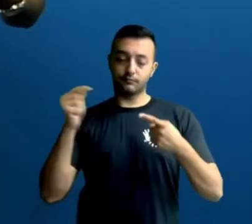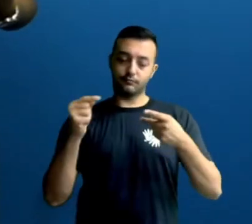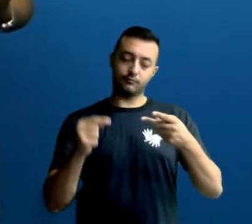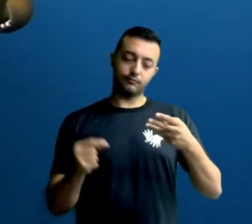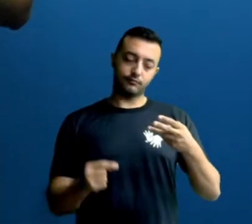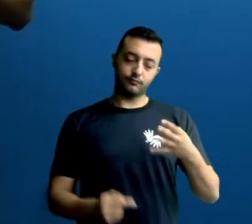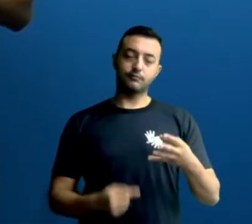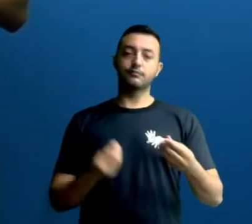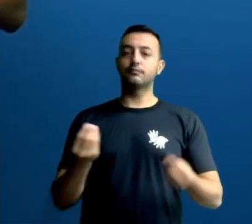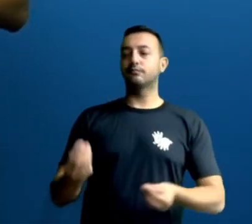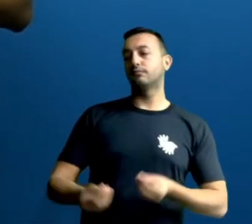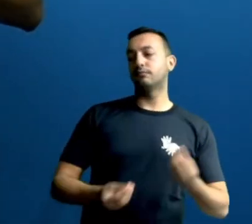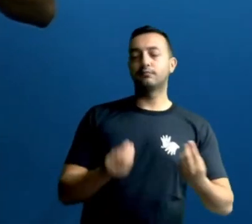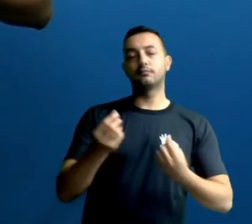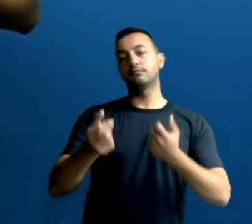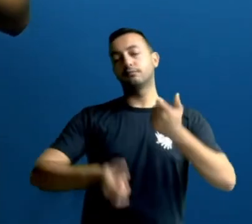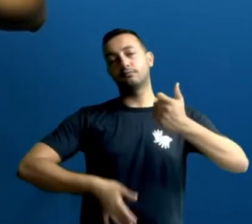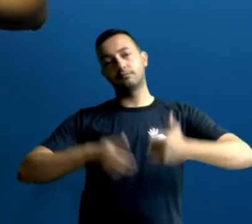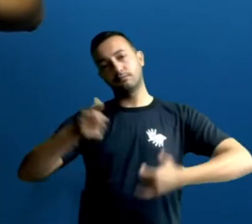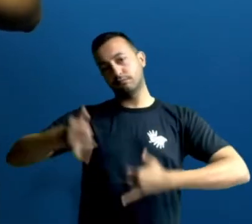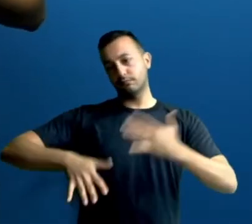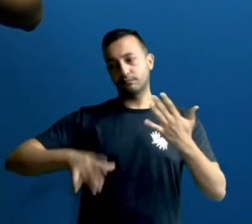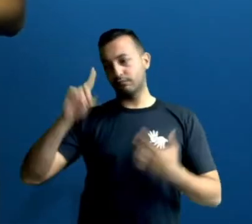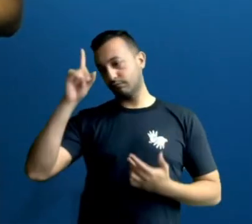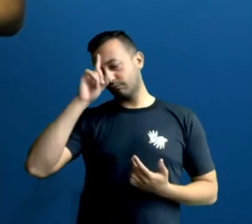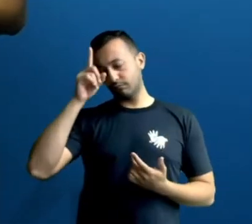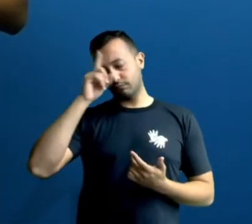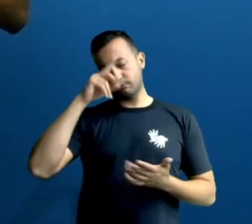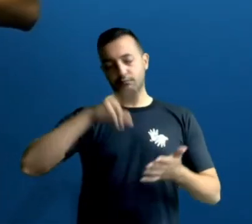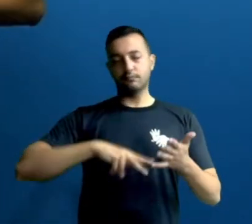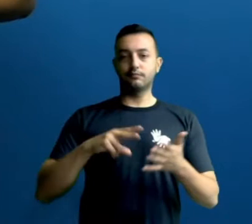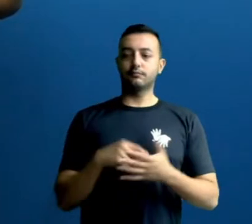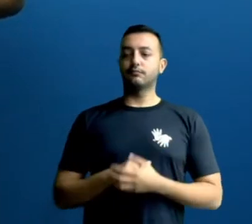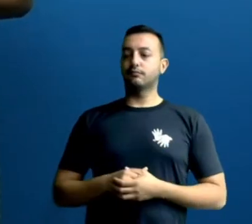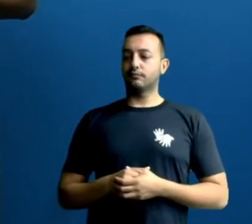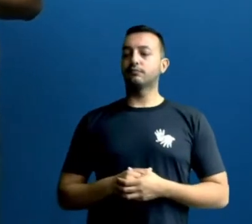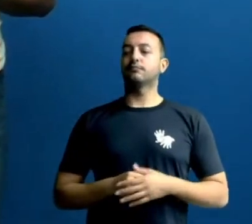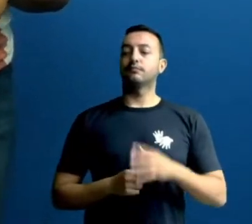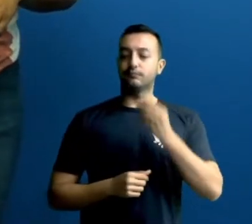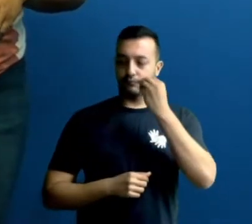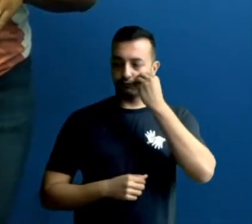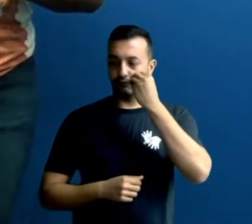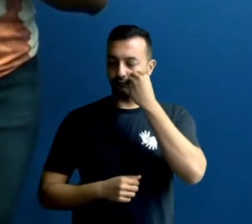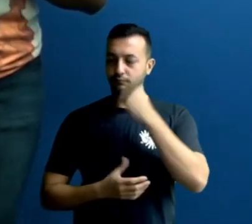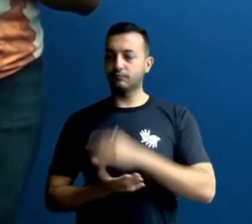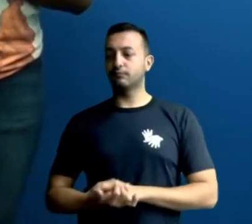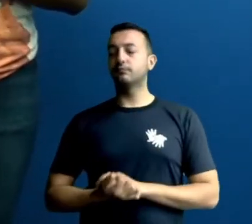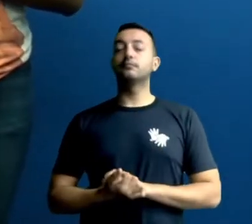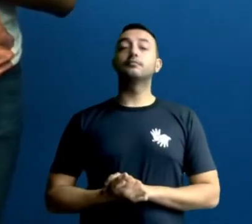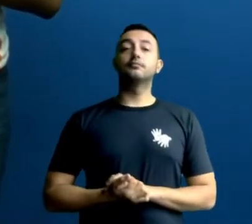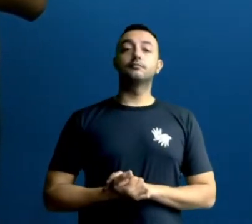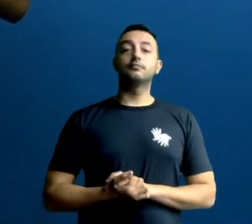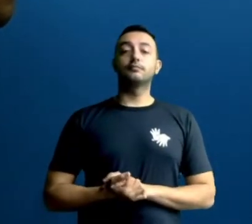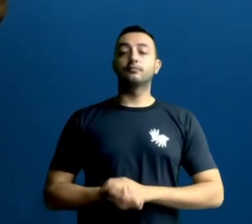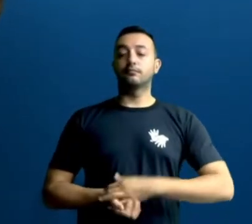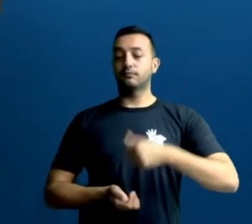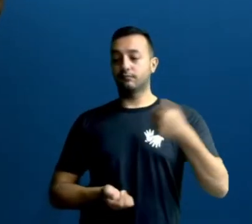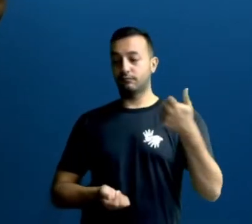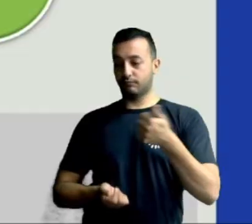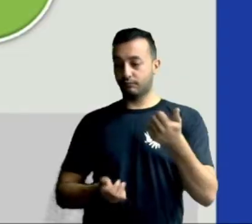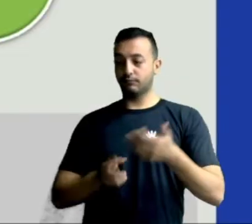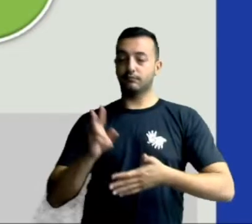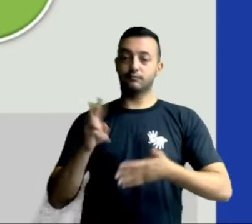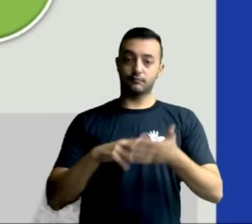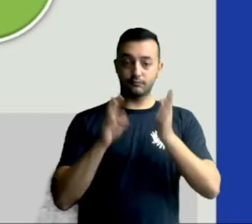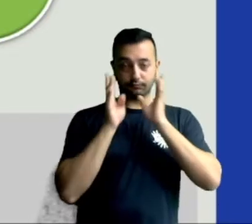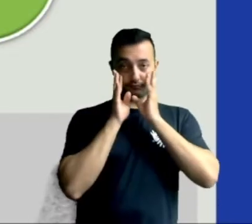que quer dizer cada uma no nosso dia a dia, na nossa leitura. Vejam só. Temos a primeira, que foi